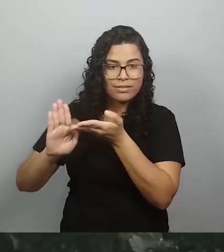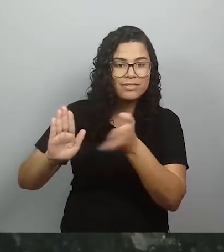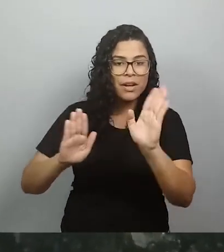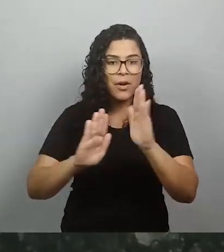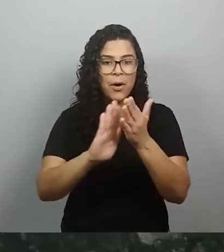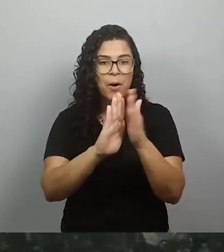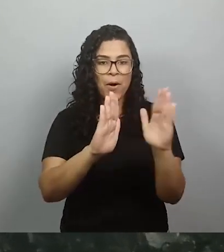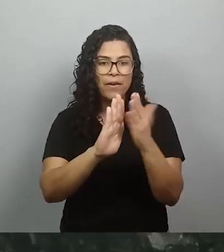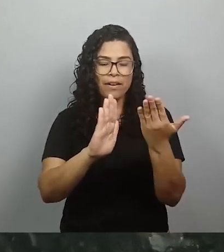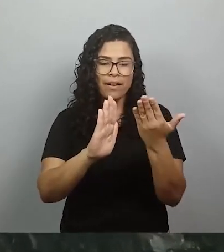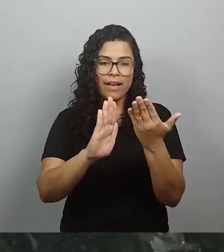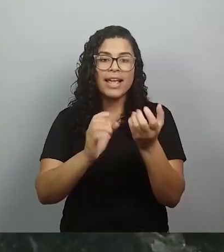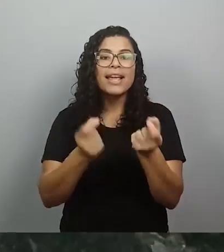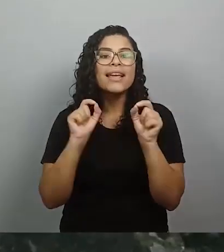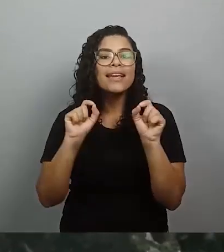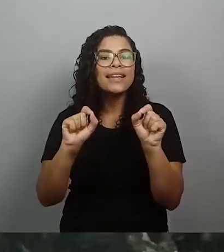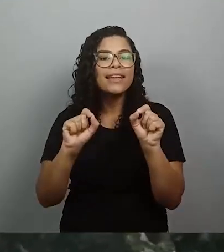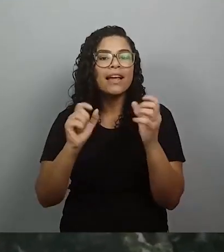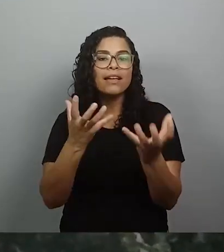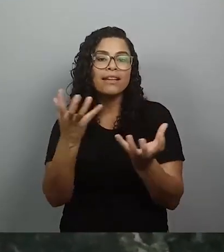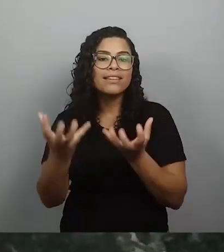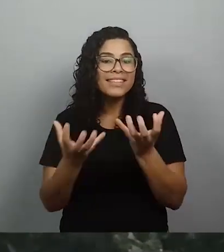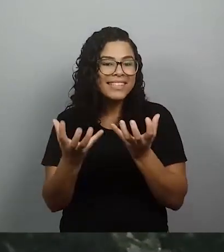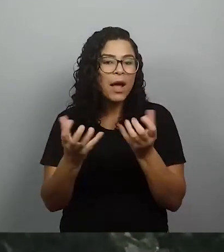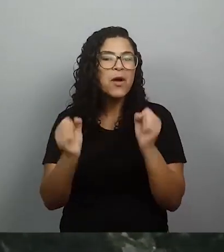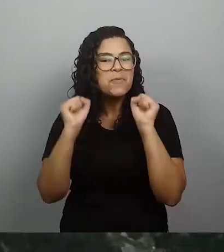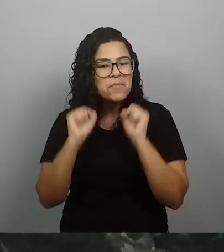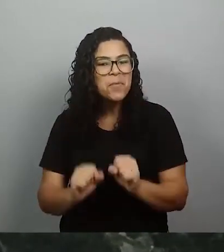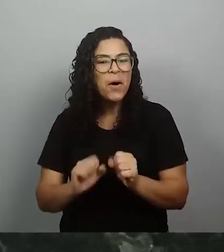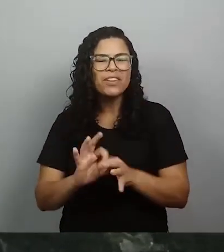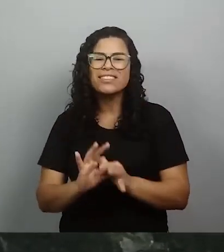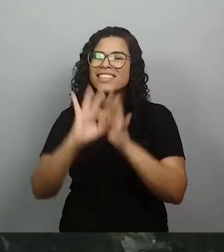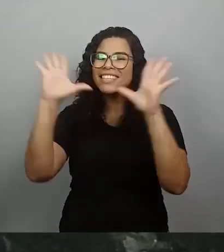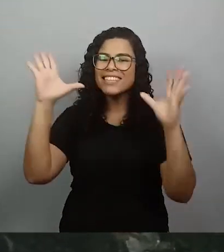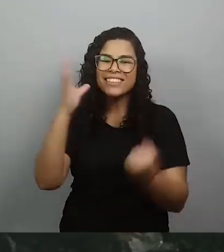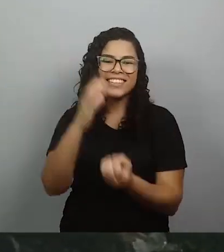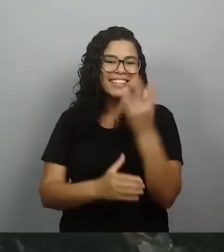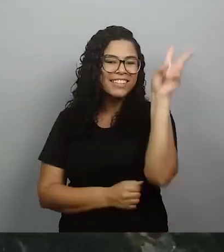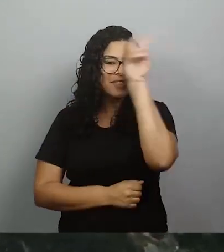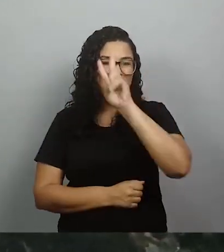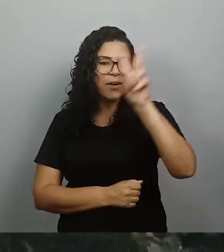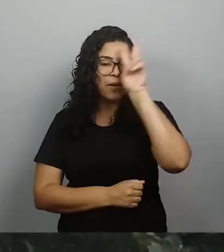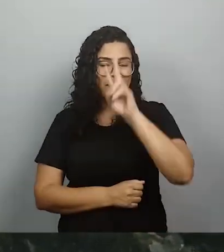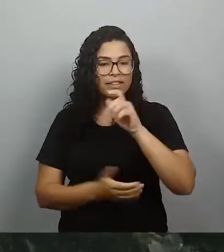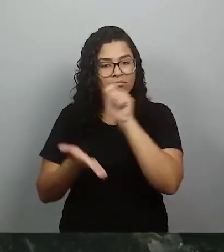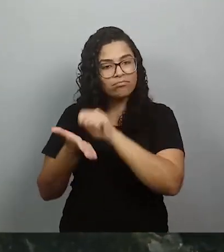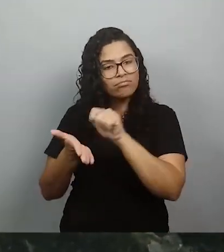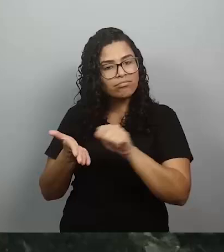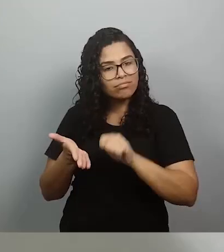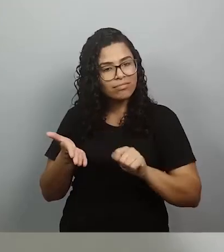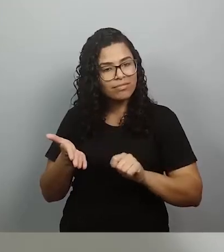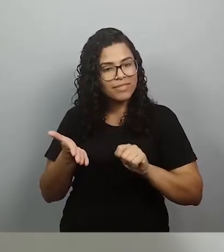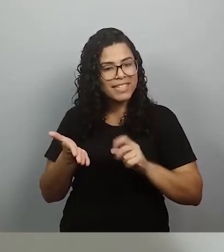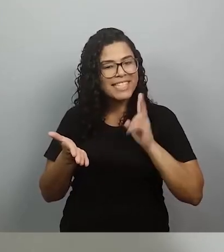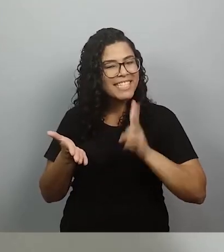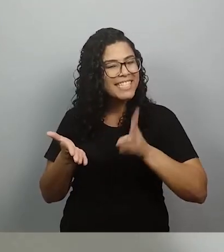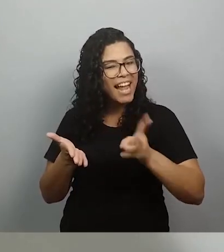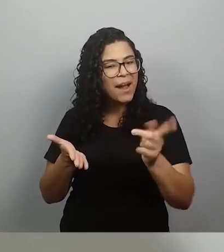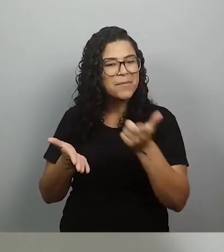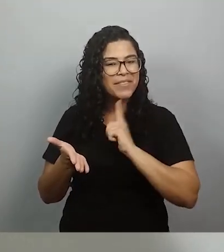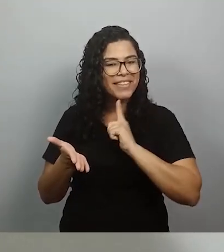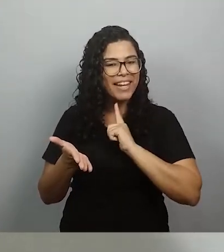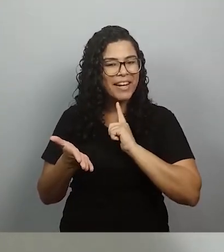Quem quiser que conte outra. Muito bem, muito obrigada. Agora a gente vai ter história para sempre. Uhul!